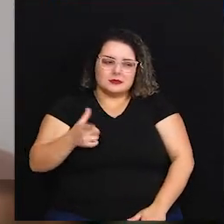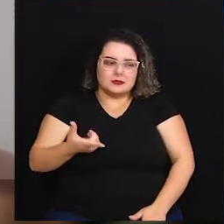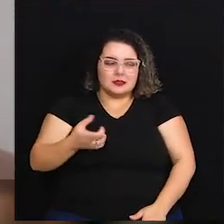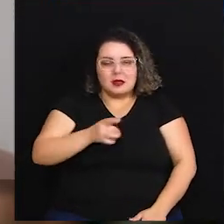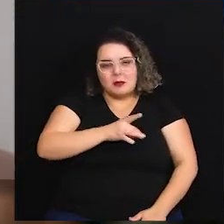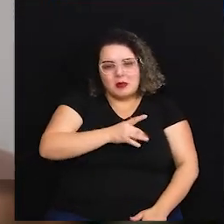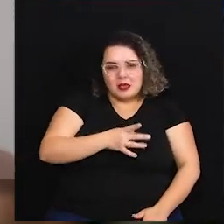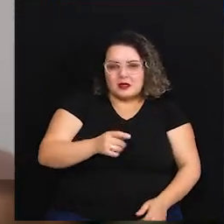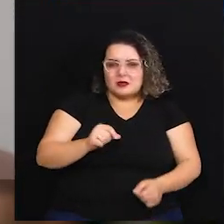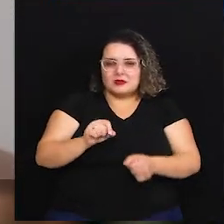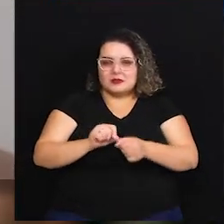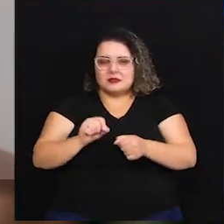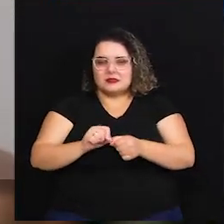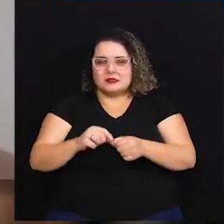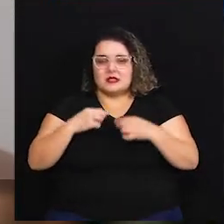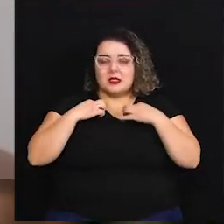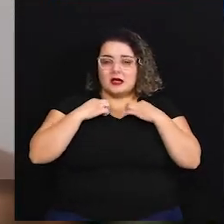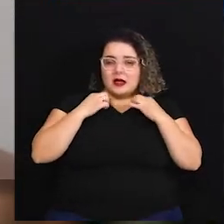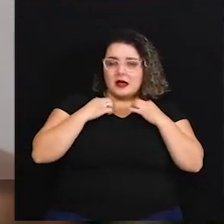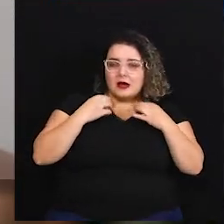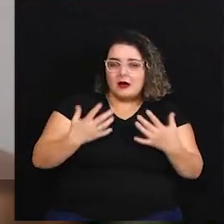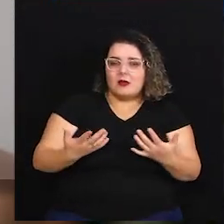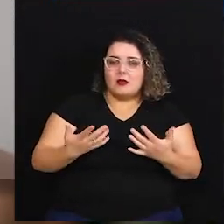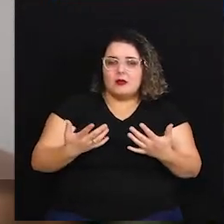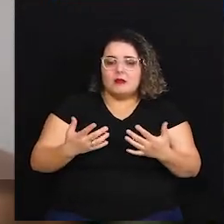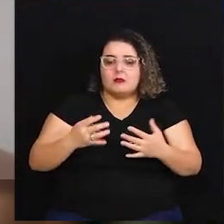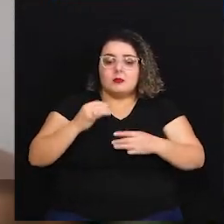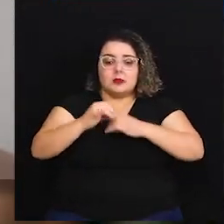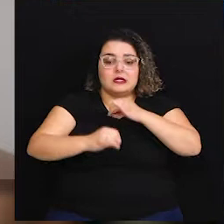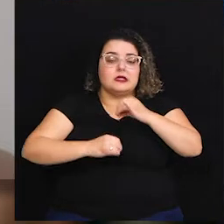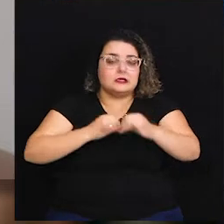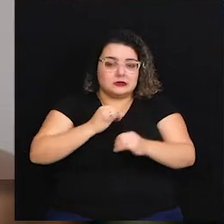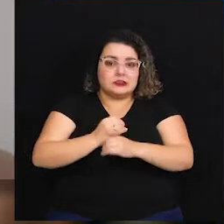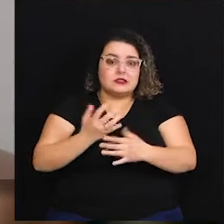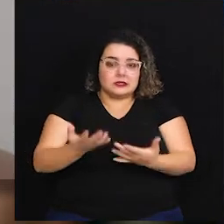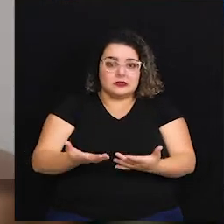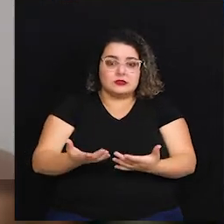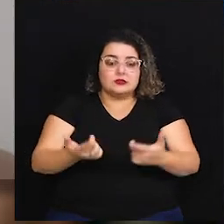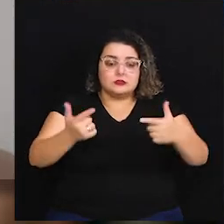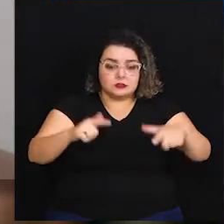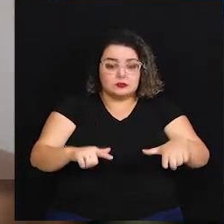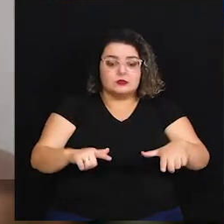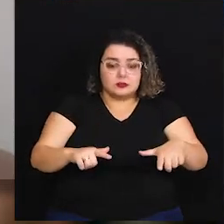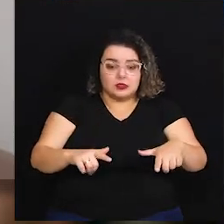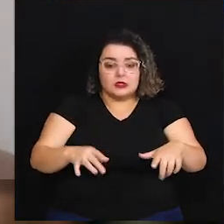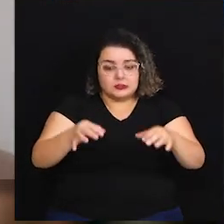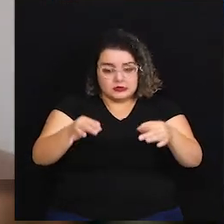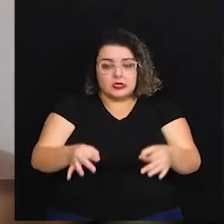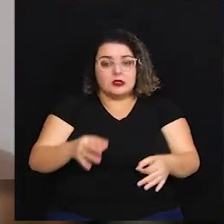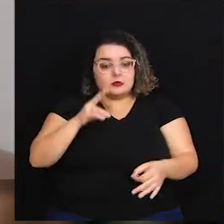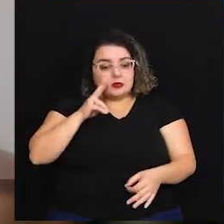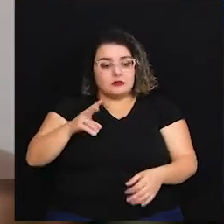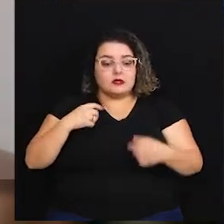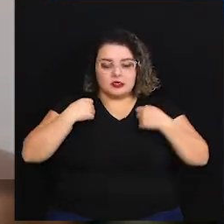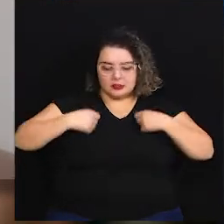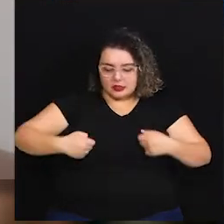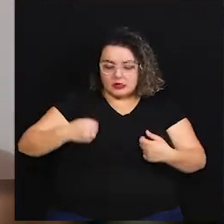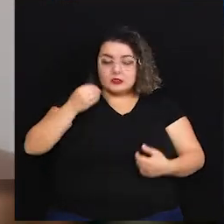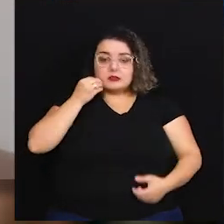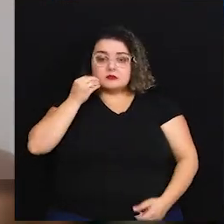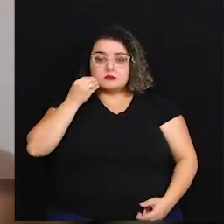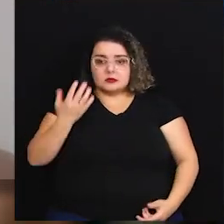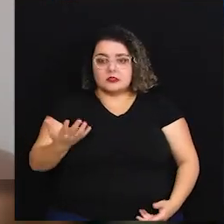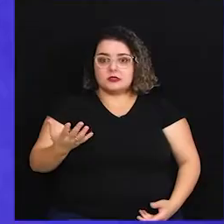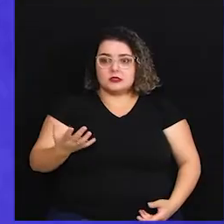pela internet. Então é muito importante ter um espaço físico também, para que elas se sintam mais seguras, né? Para poder provar, ver